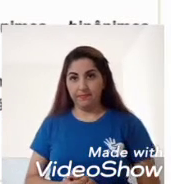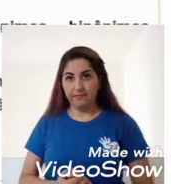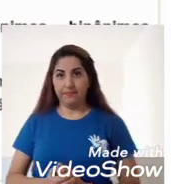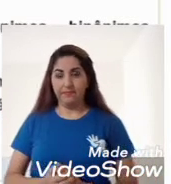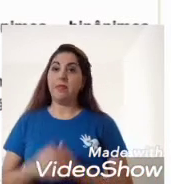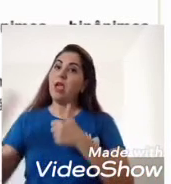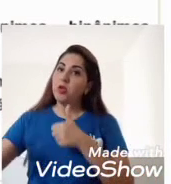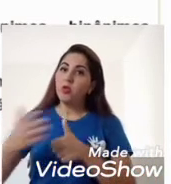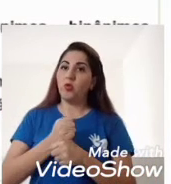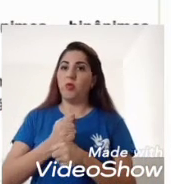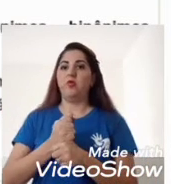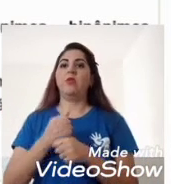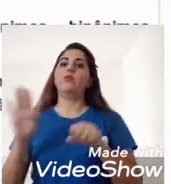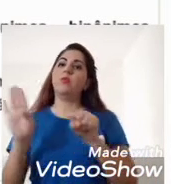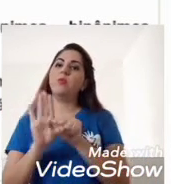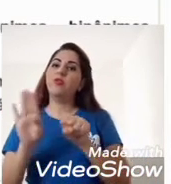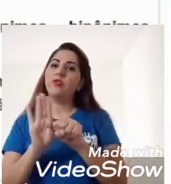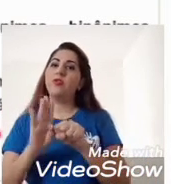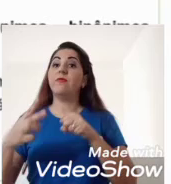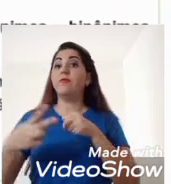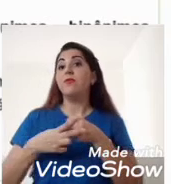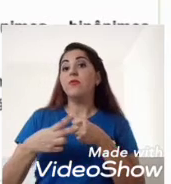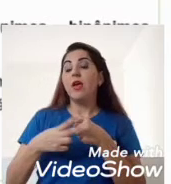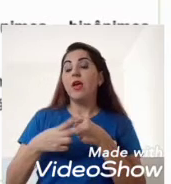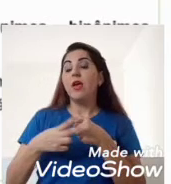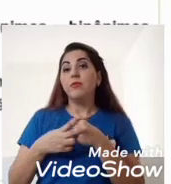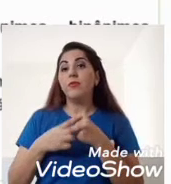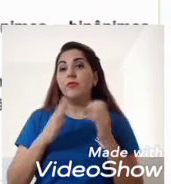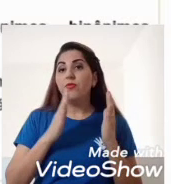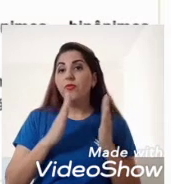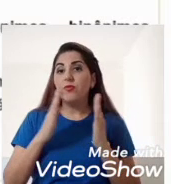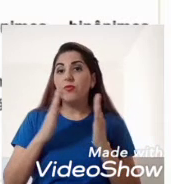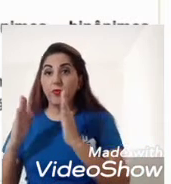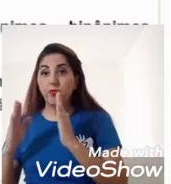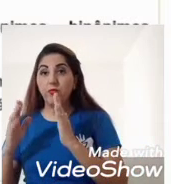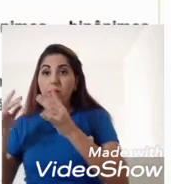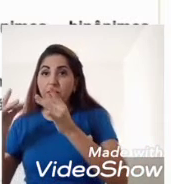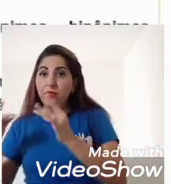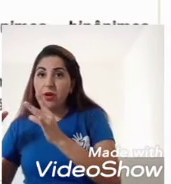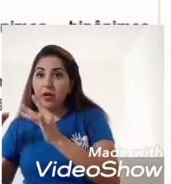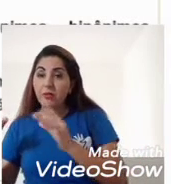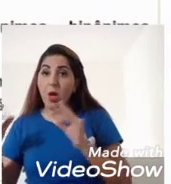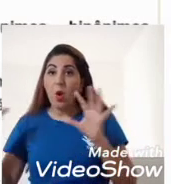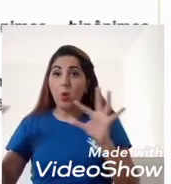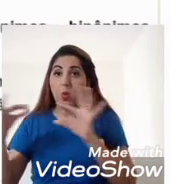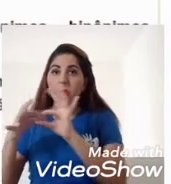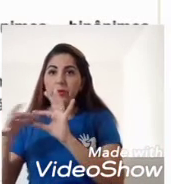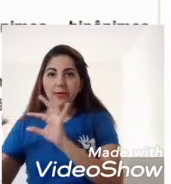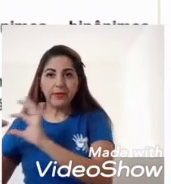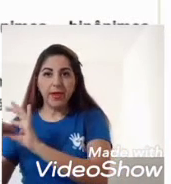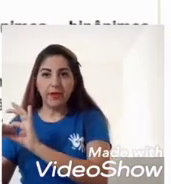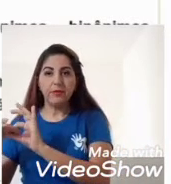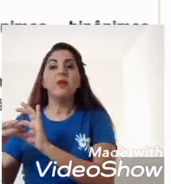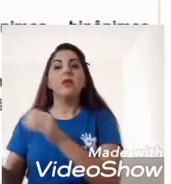E a substituição de substantivos e verbos e fragmentos por textos, por conectores, gente, aí,